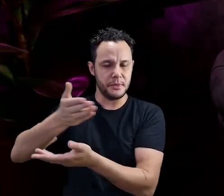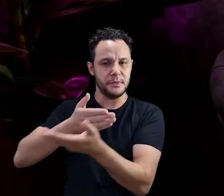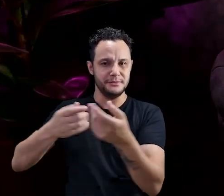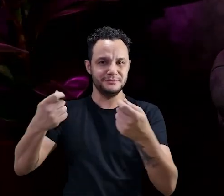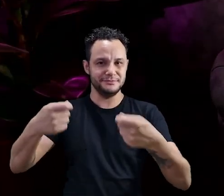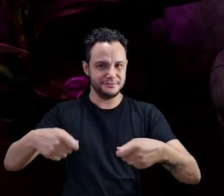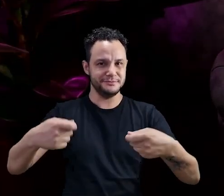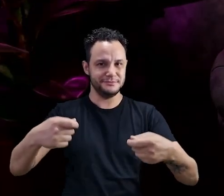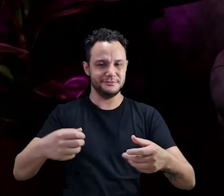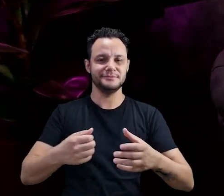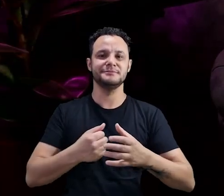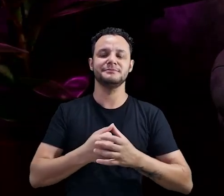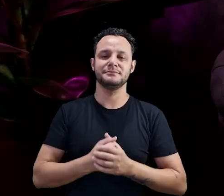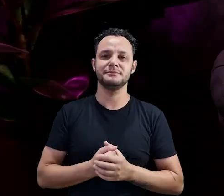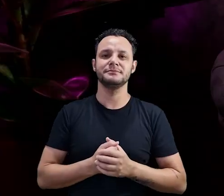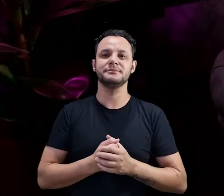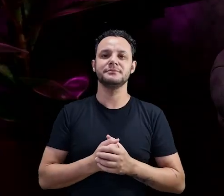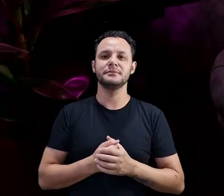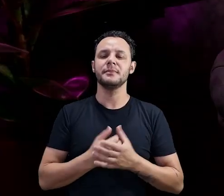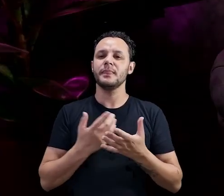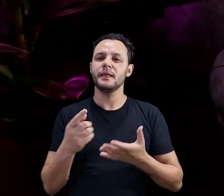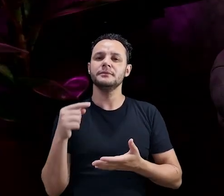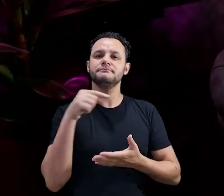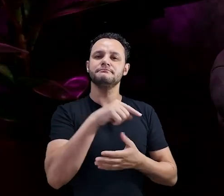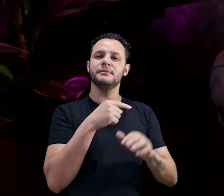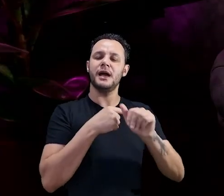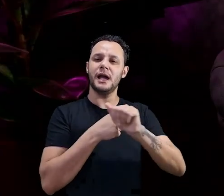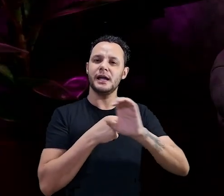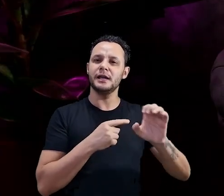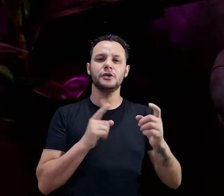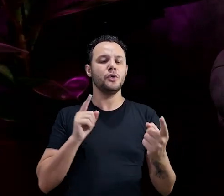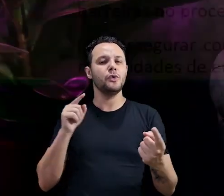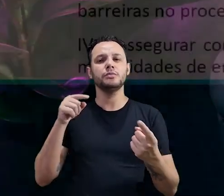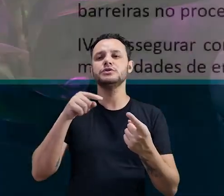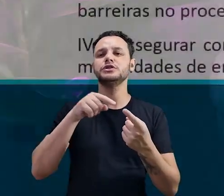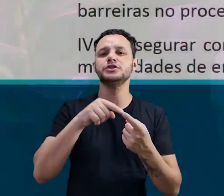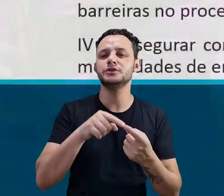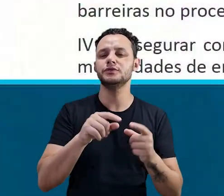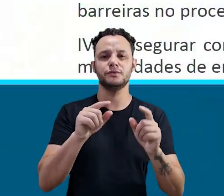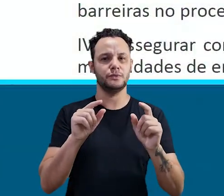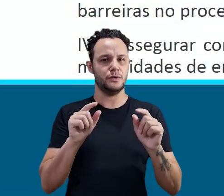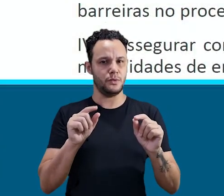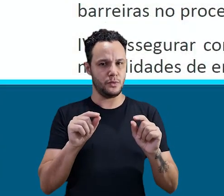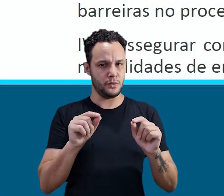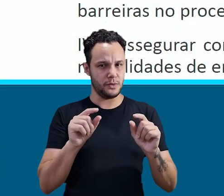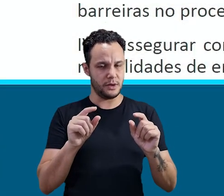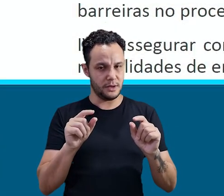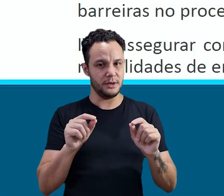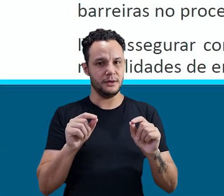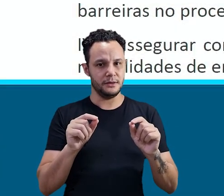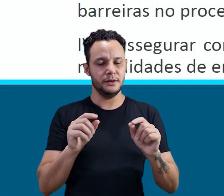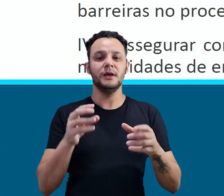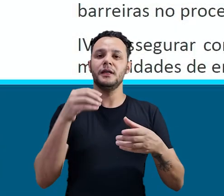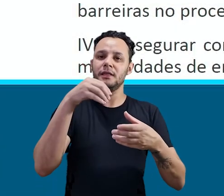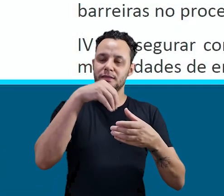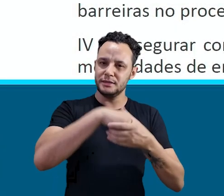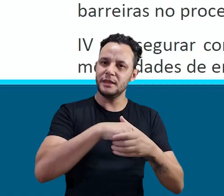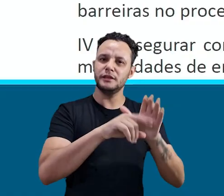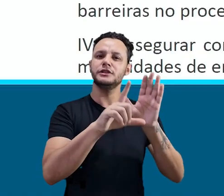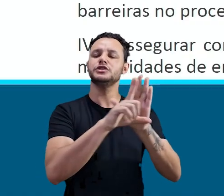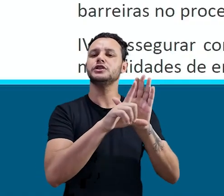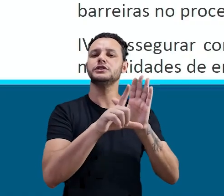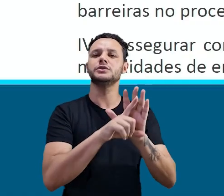outras crianças. Os objetivos formais, né, que estão descritos lá do AE,